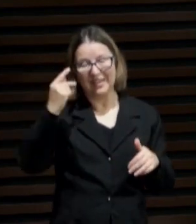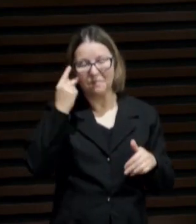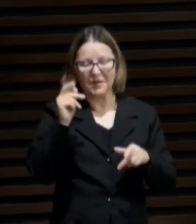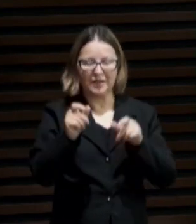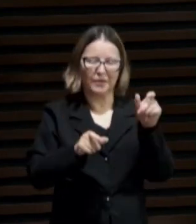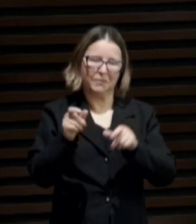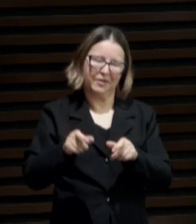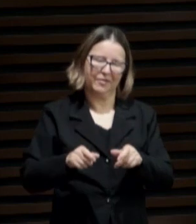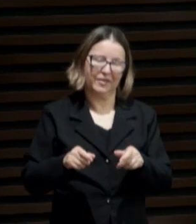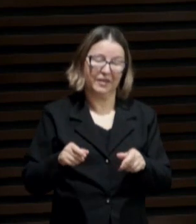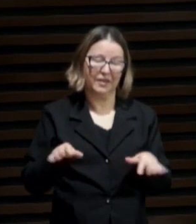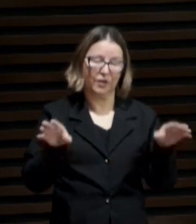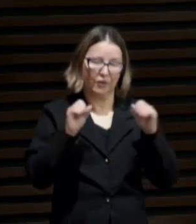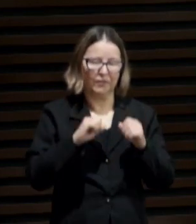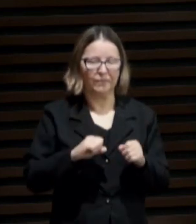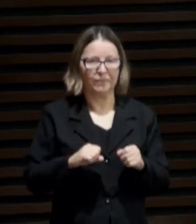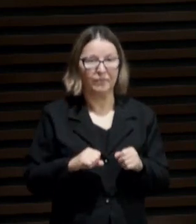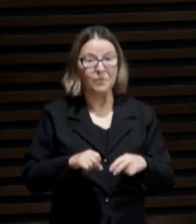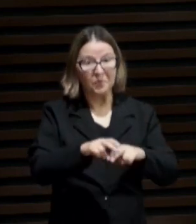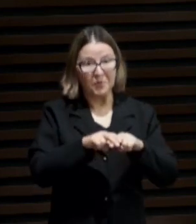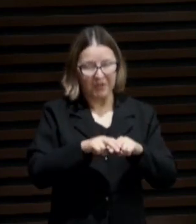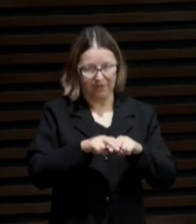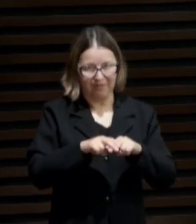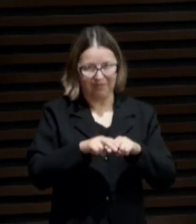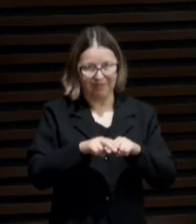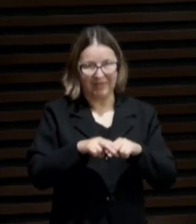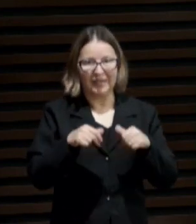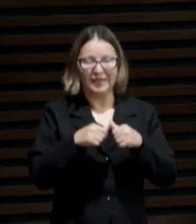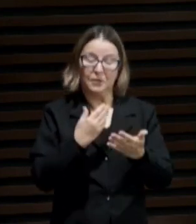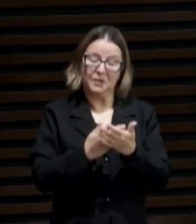Precisamente por esse motivo é que estamos aqui tratando deste assunto.